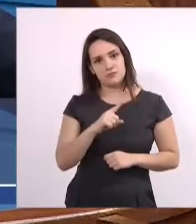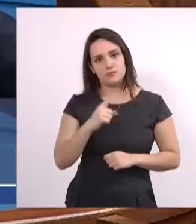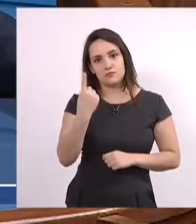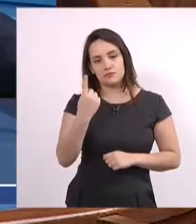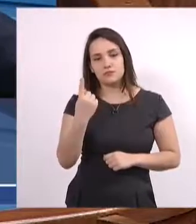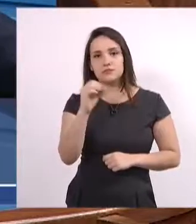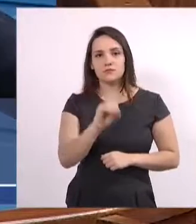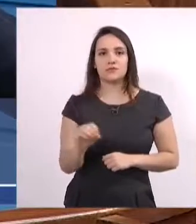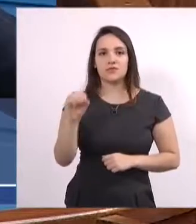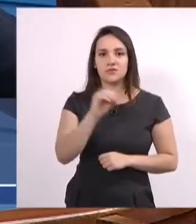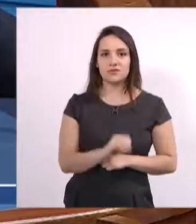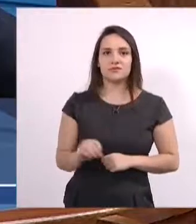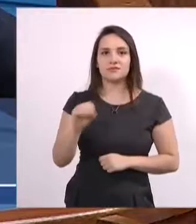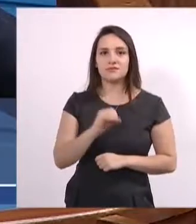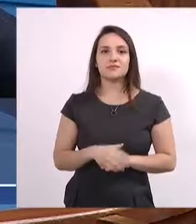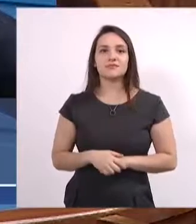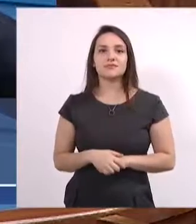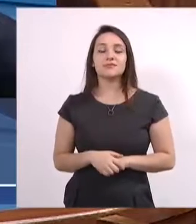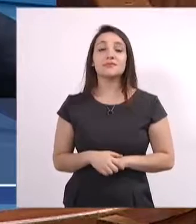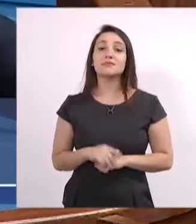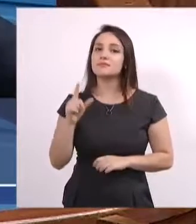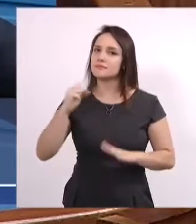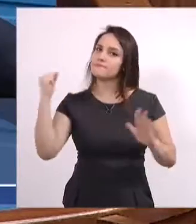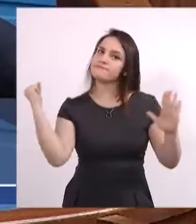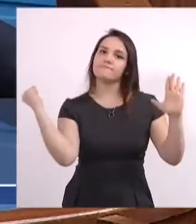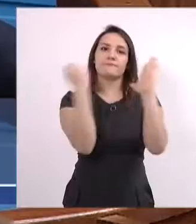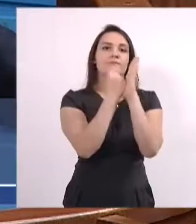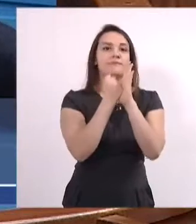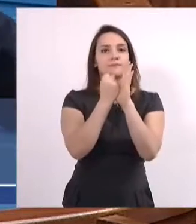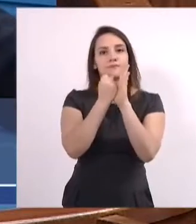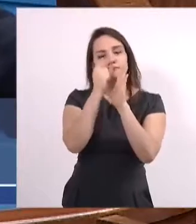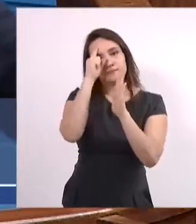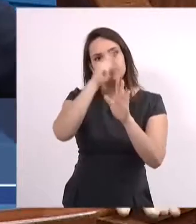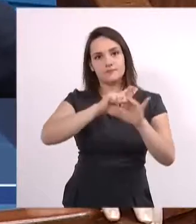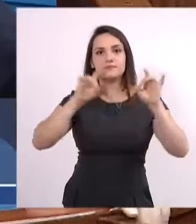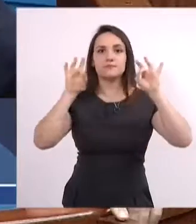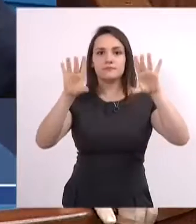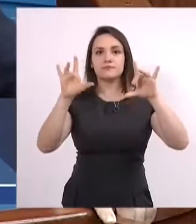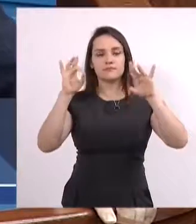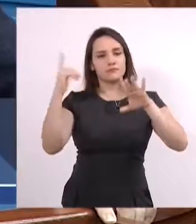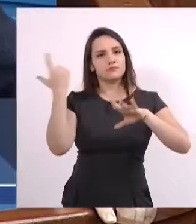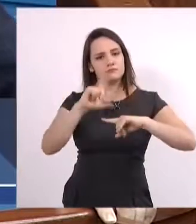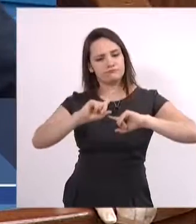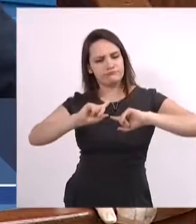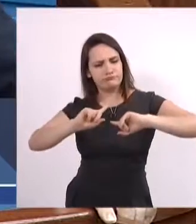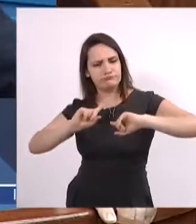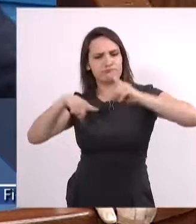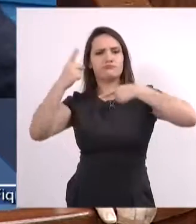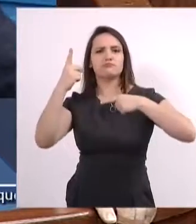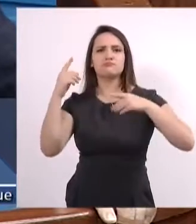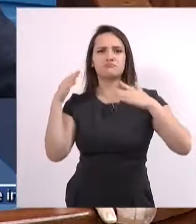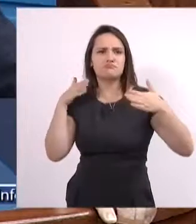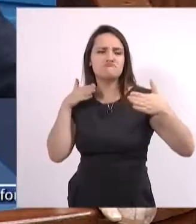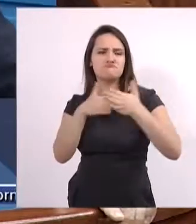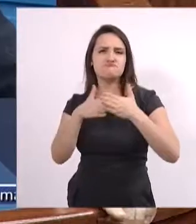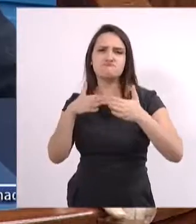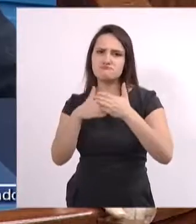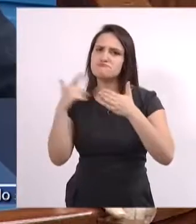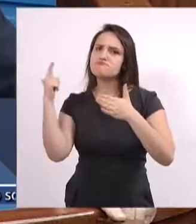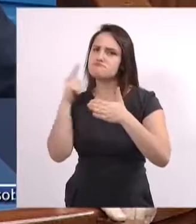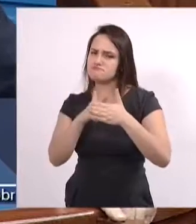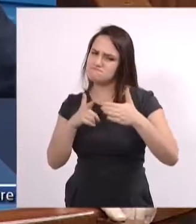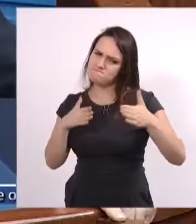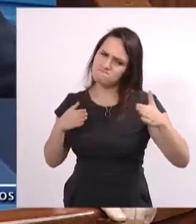vai ser marcado como o dia que nós conseguimos derrubar uma